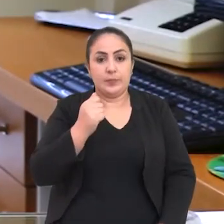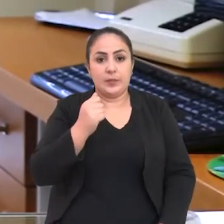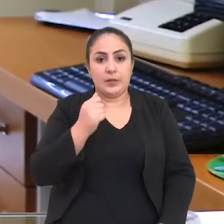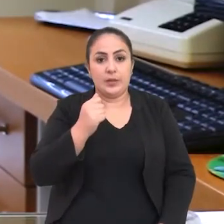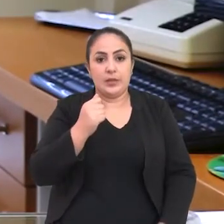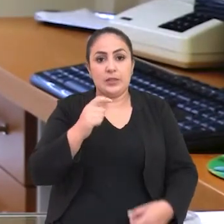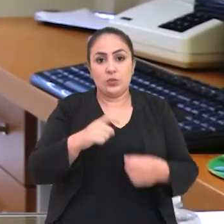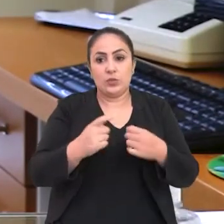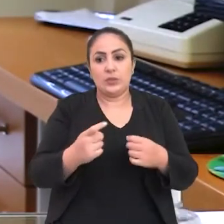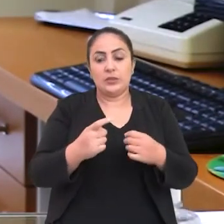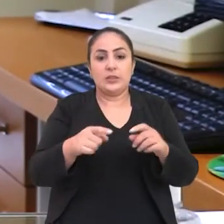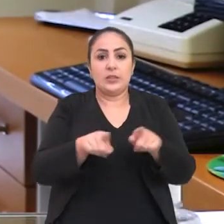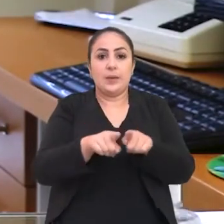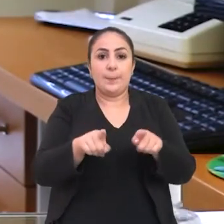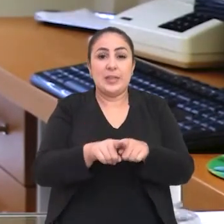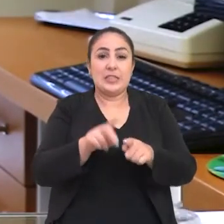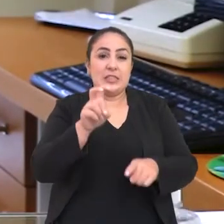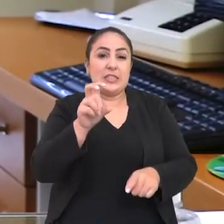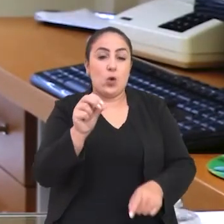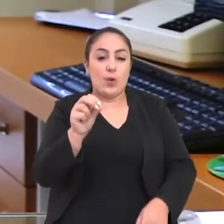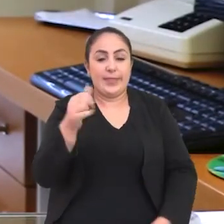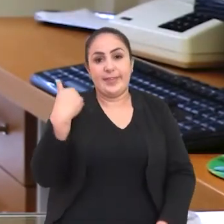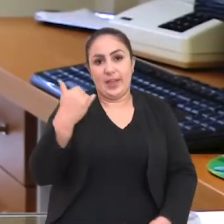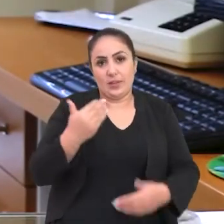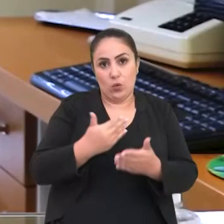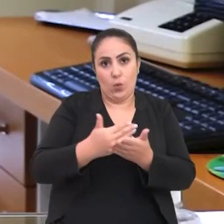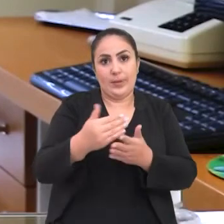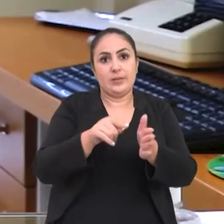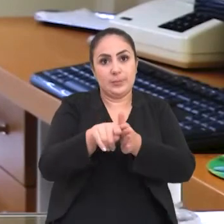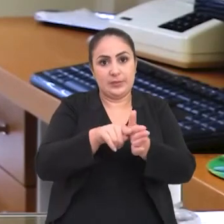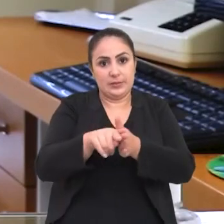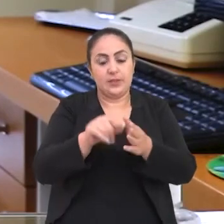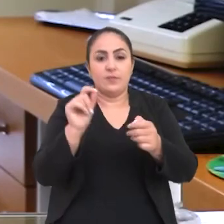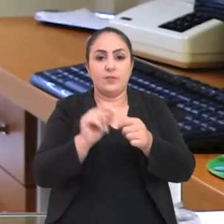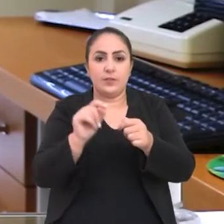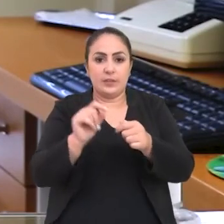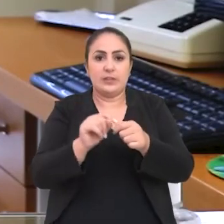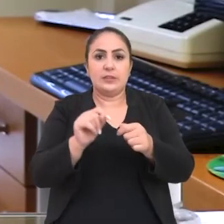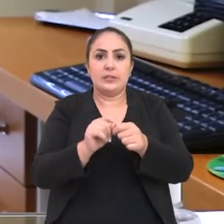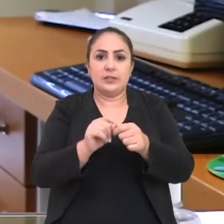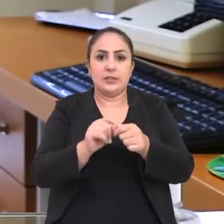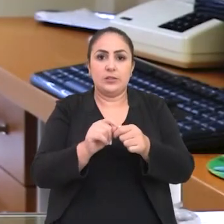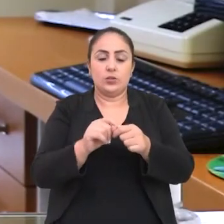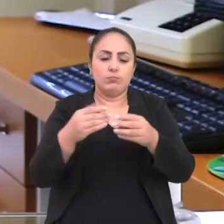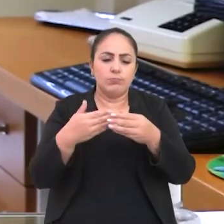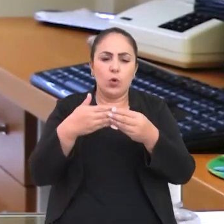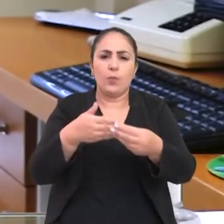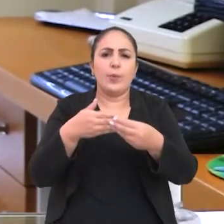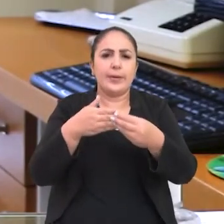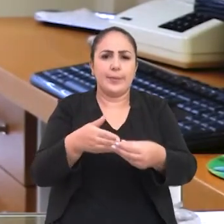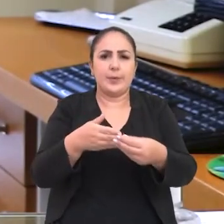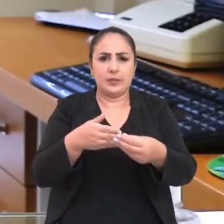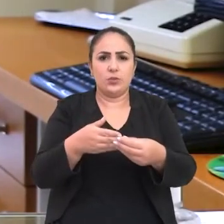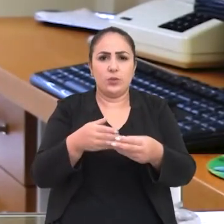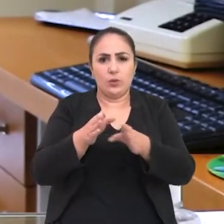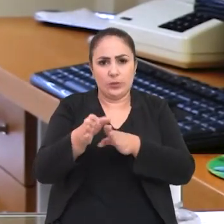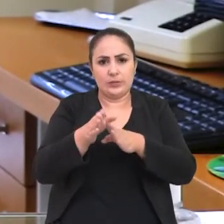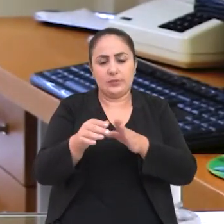fatores de risco, isso poderia começar lá pelos 50 anos e aí fazendo, obedecendo